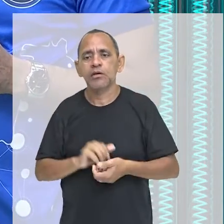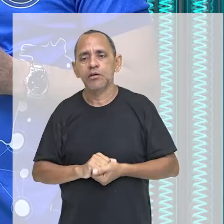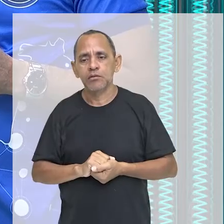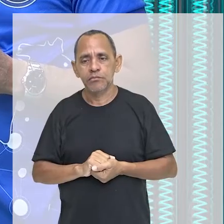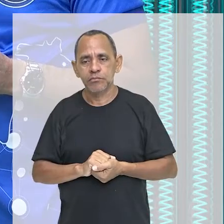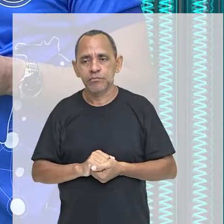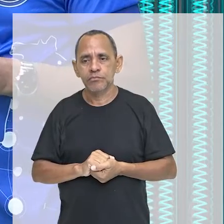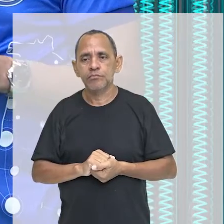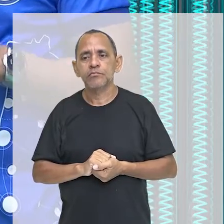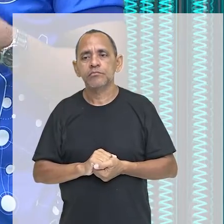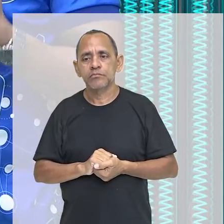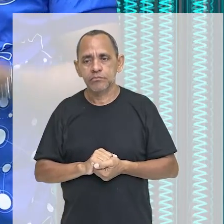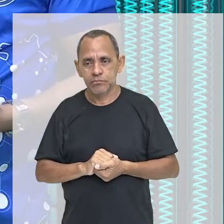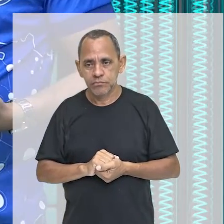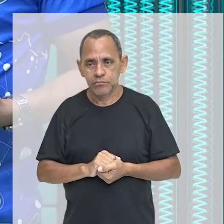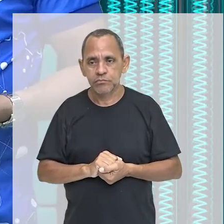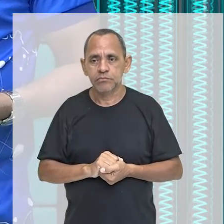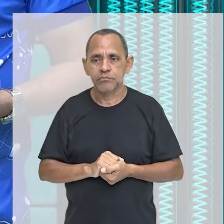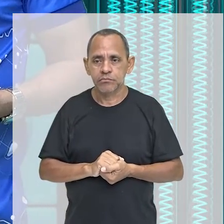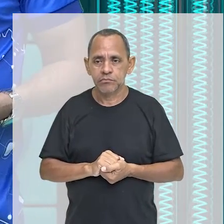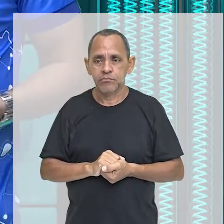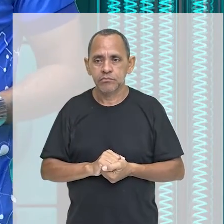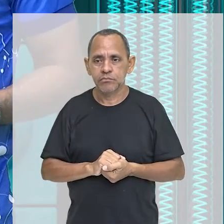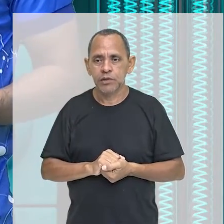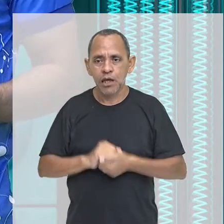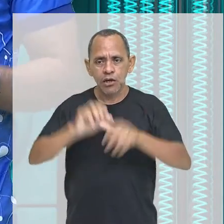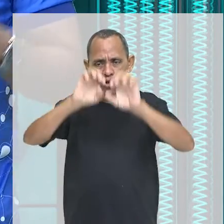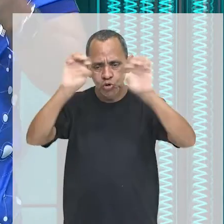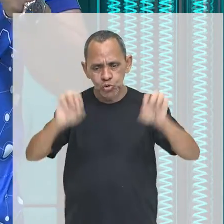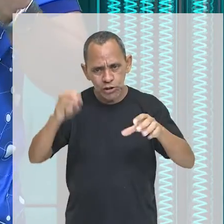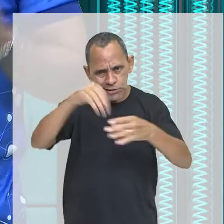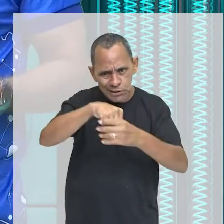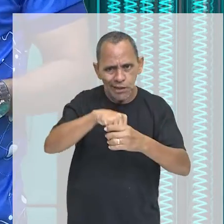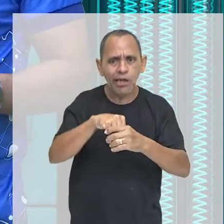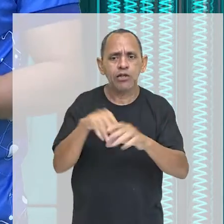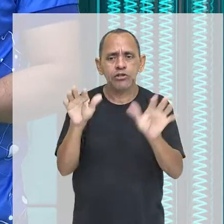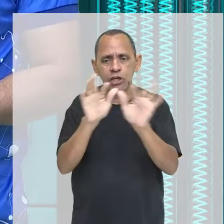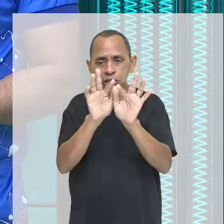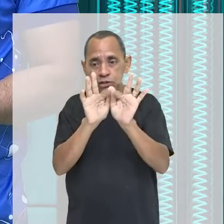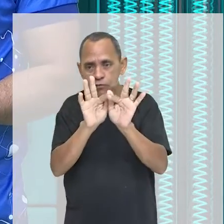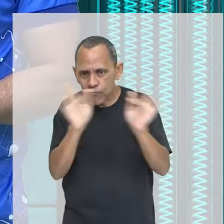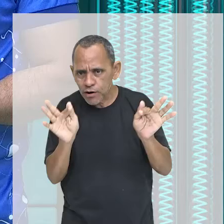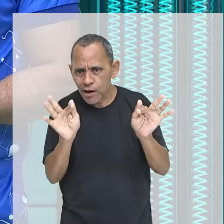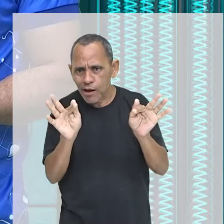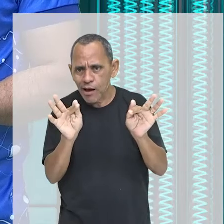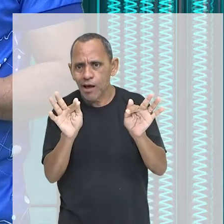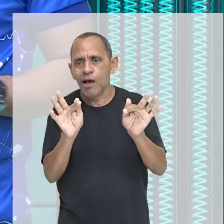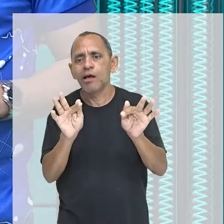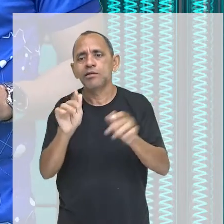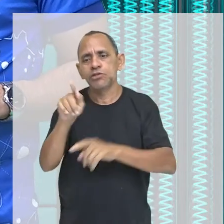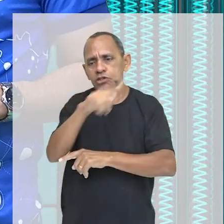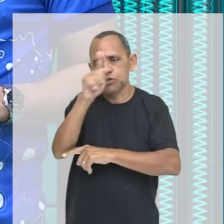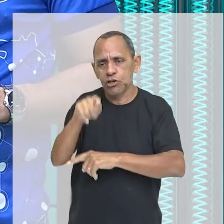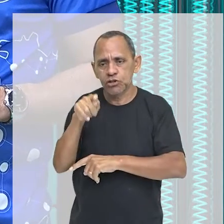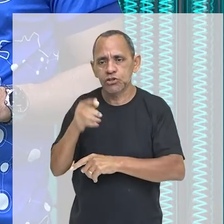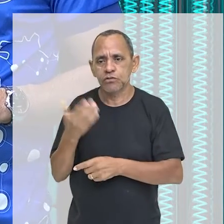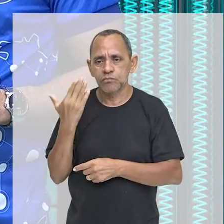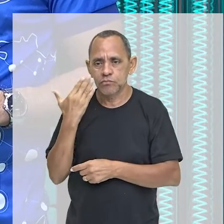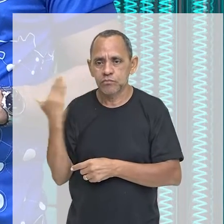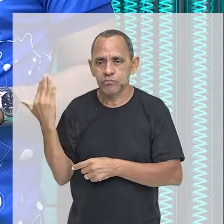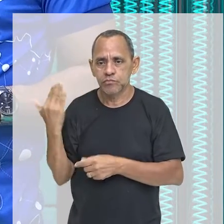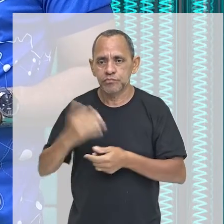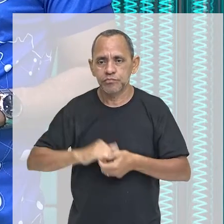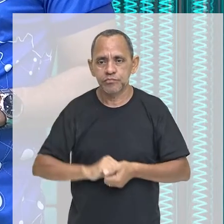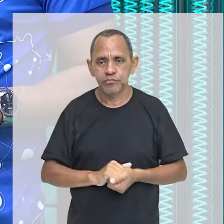claro, o question mark aqui, que se eu não colocar um ponto de interrogação na minha escrita, eu não caracterizo uma pergunta, tá certo? Então, modal